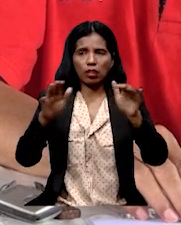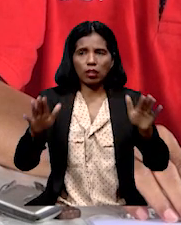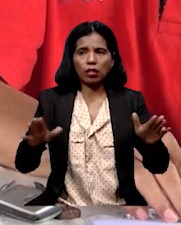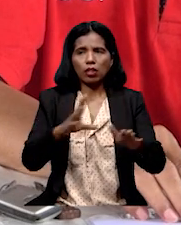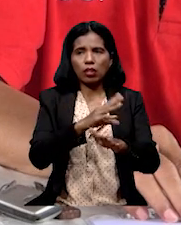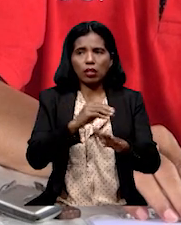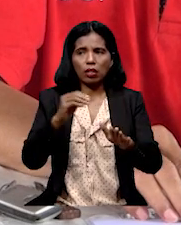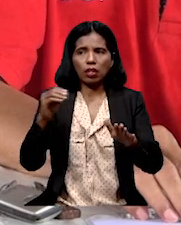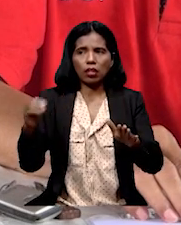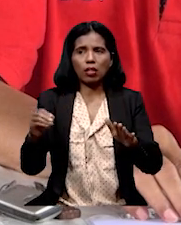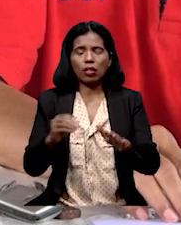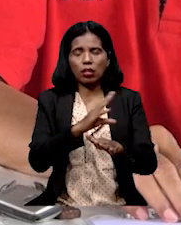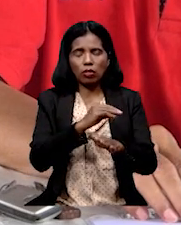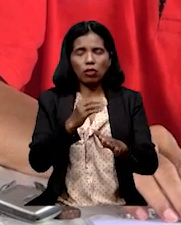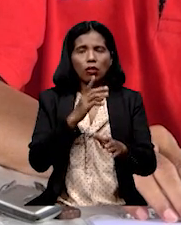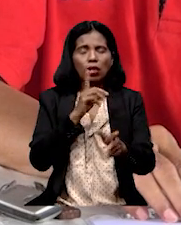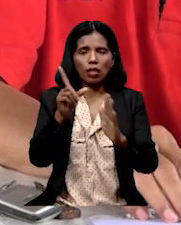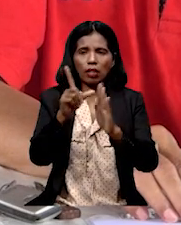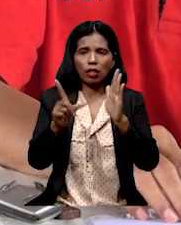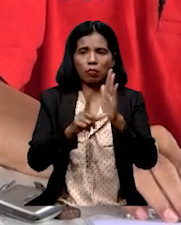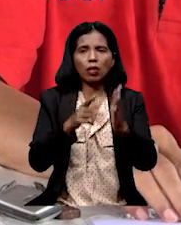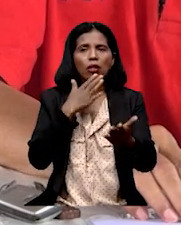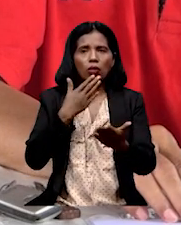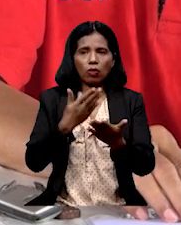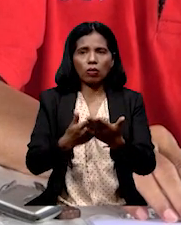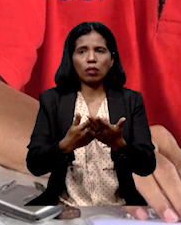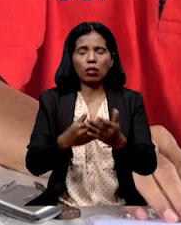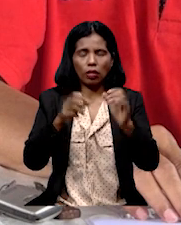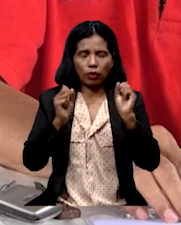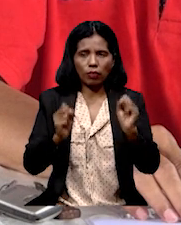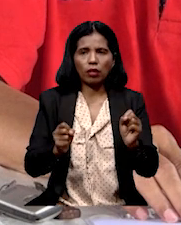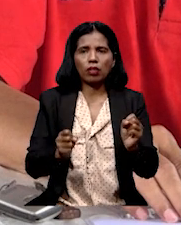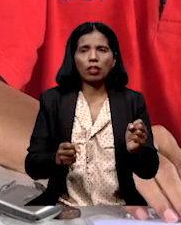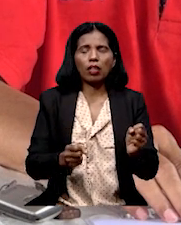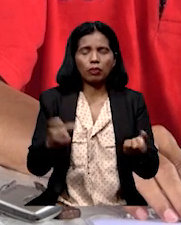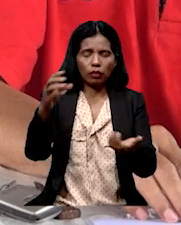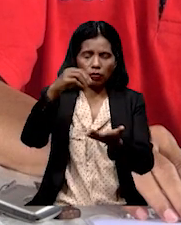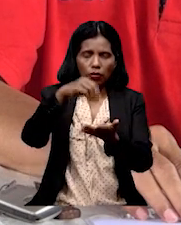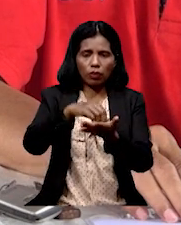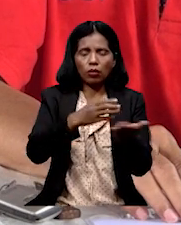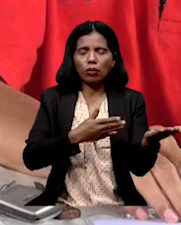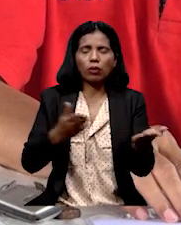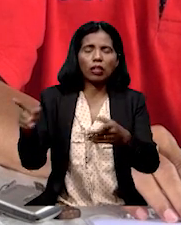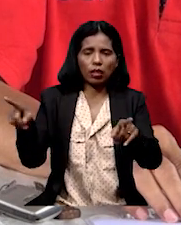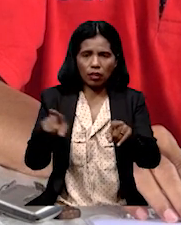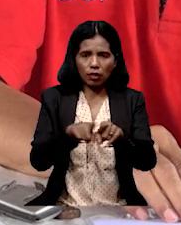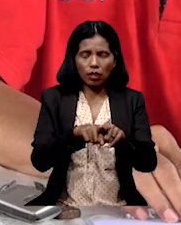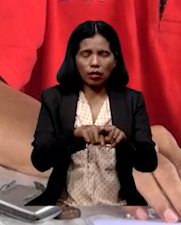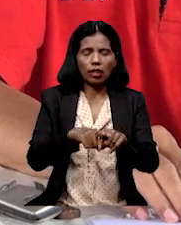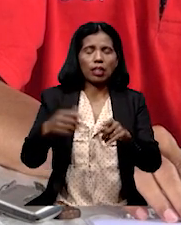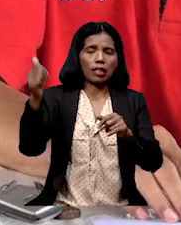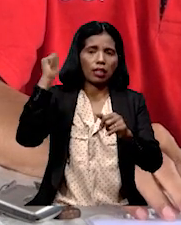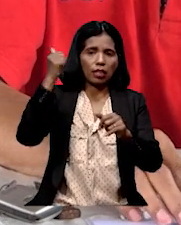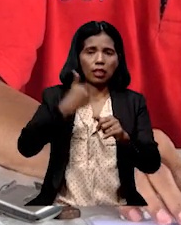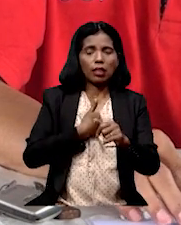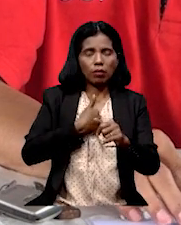requisitos formais legais. Sira hodi juridicamente elegível. Nudar candidato ba presidente da